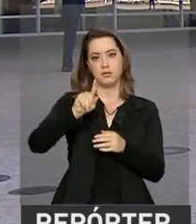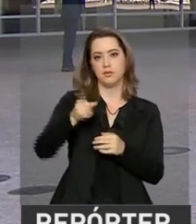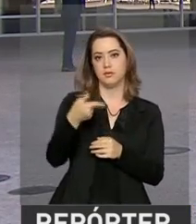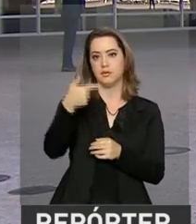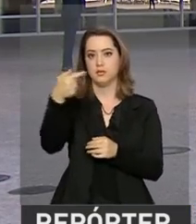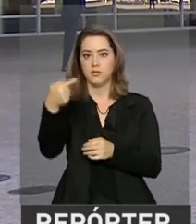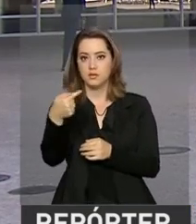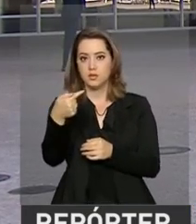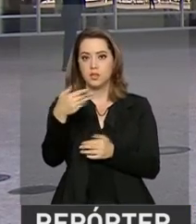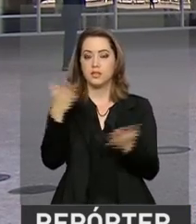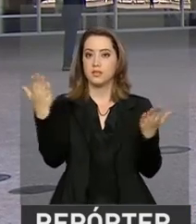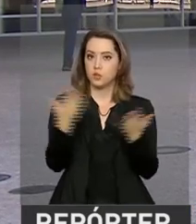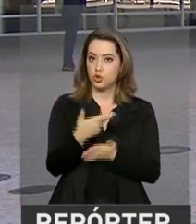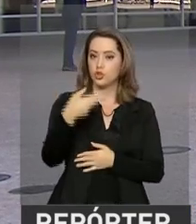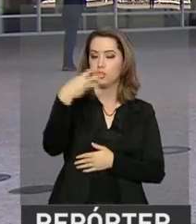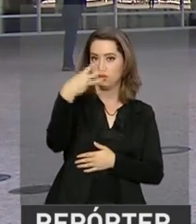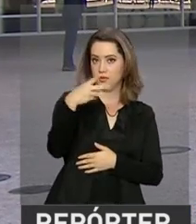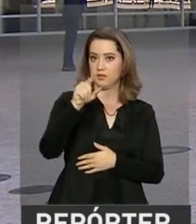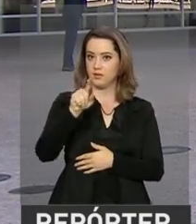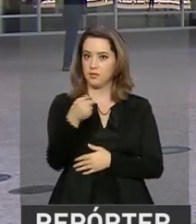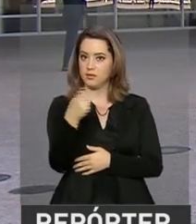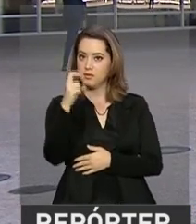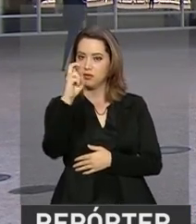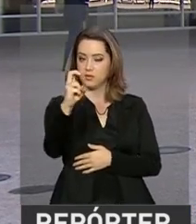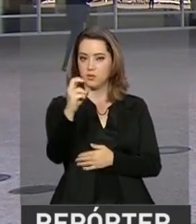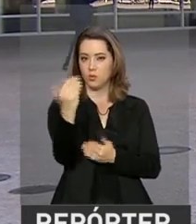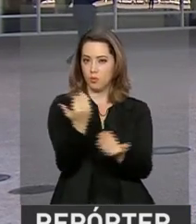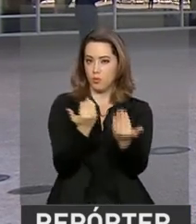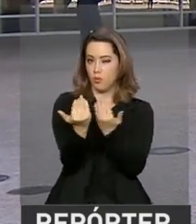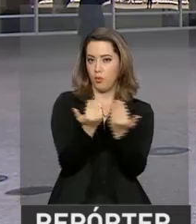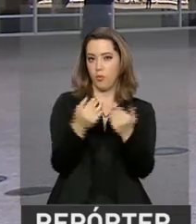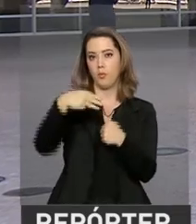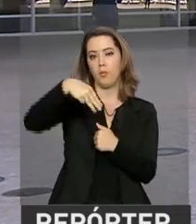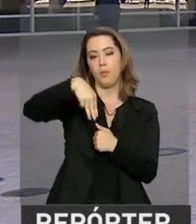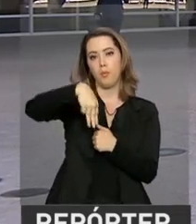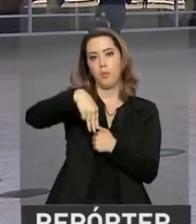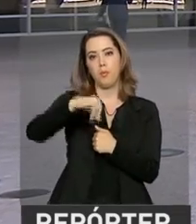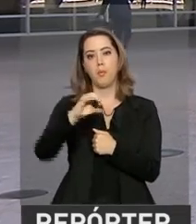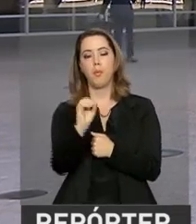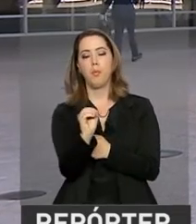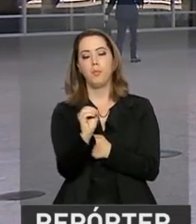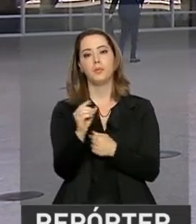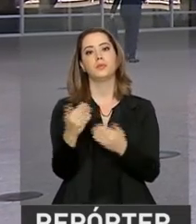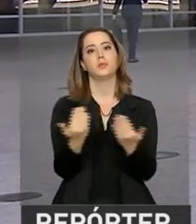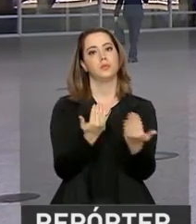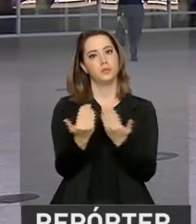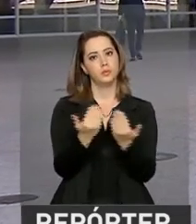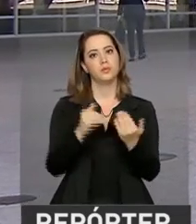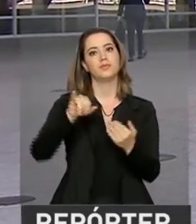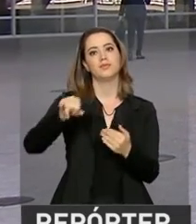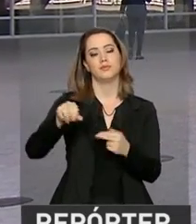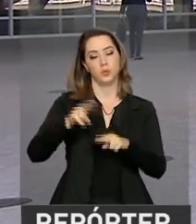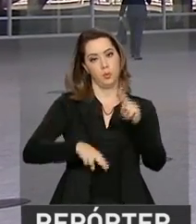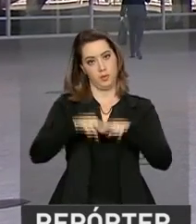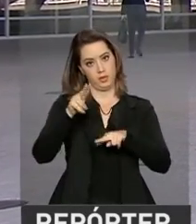para 3,5% entre maio e junho deste ano. Entre as famílias, essa queda foi